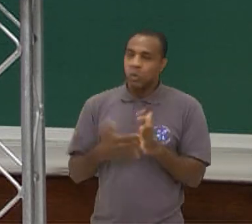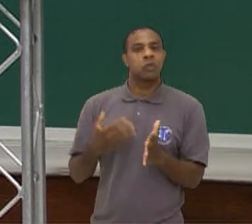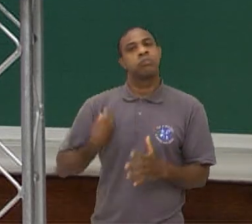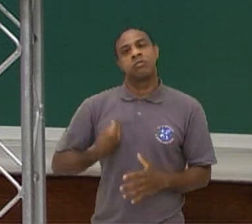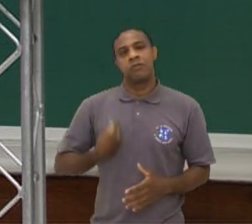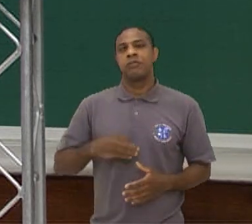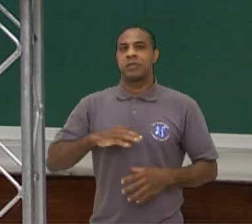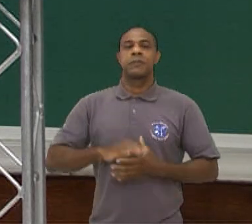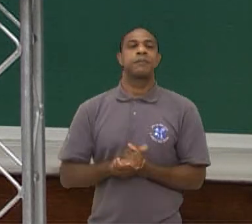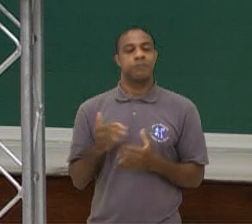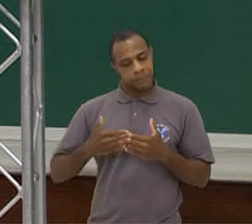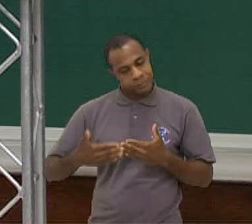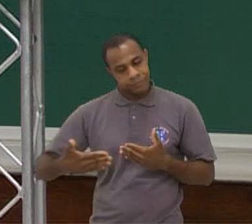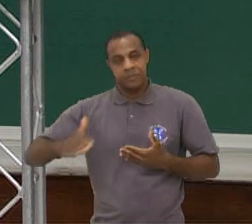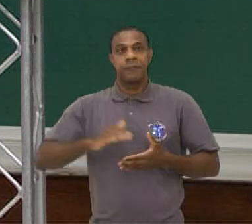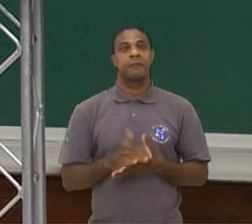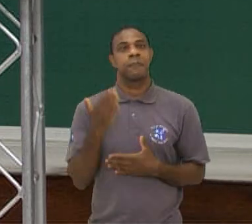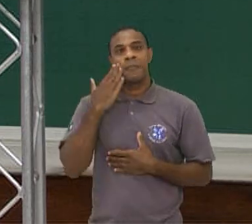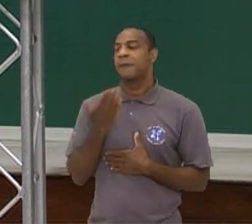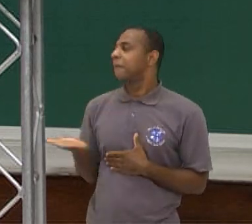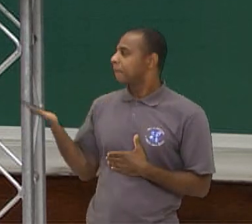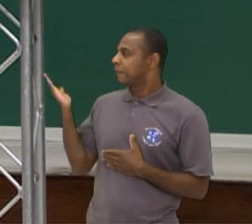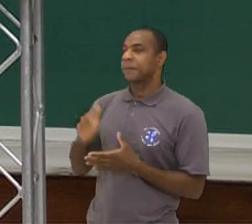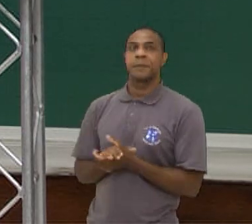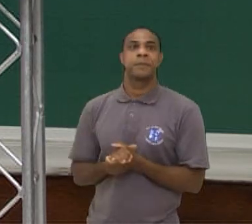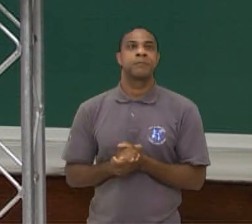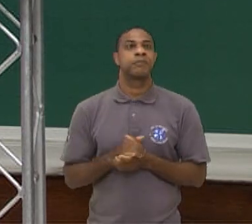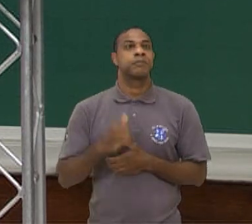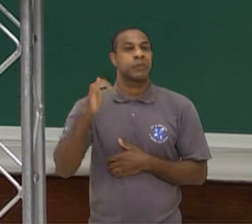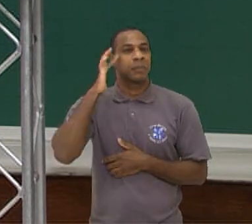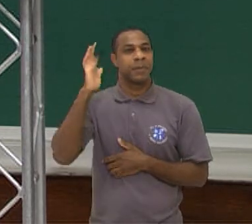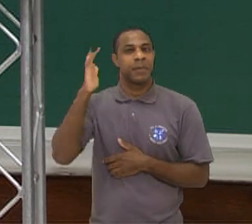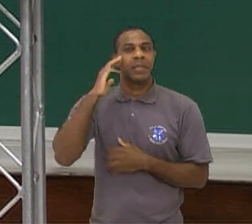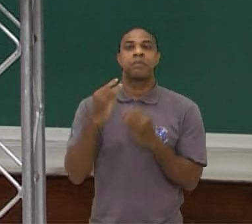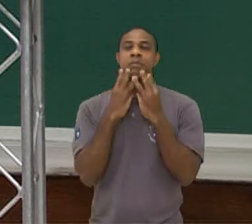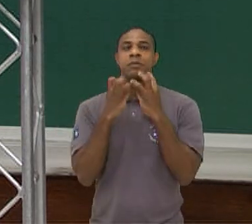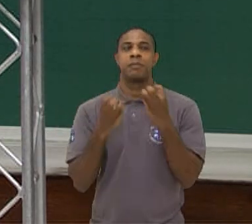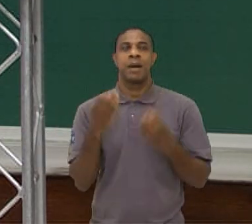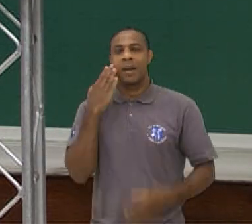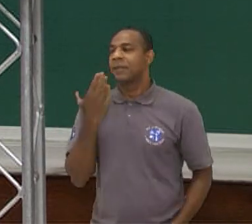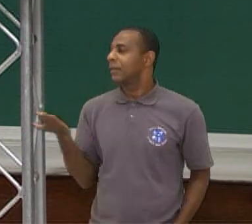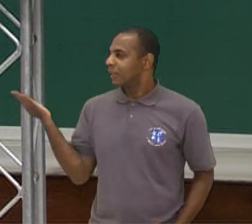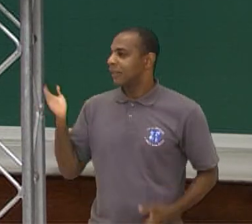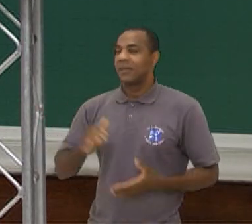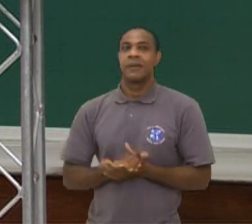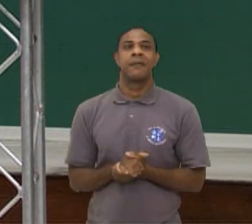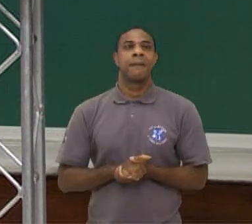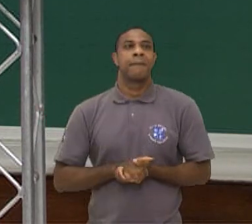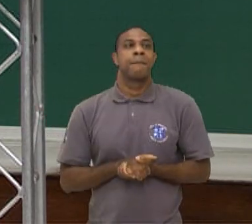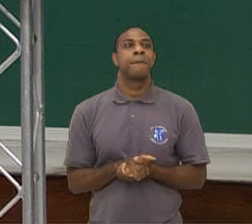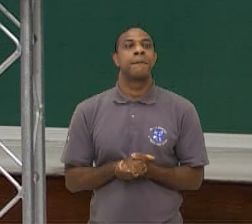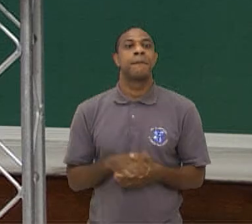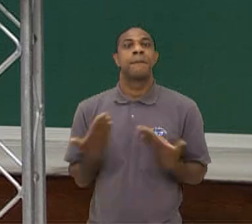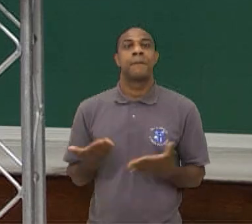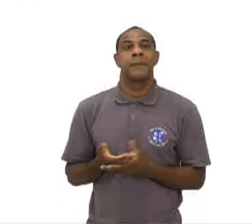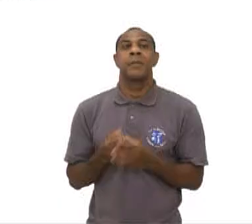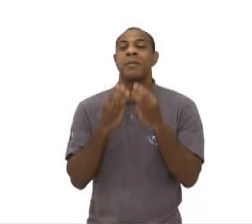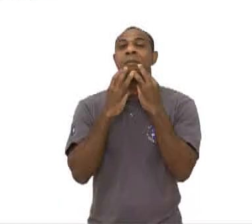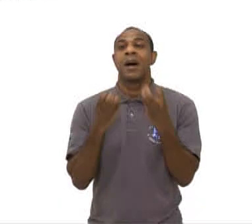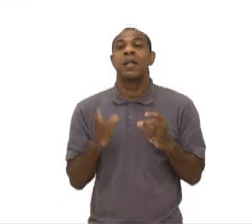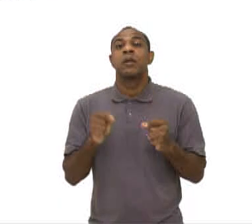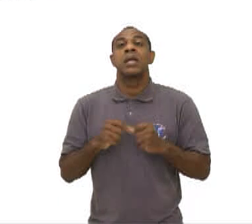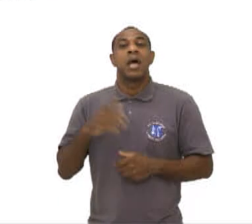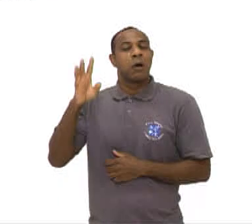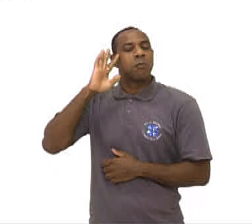sua vida. Tá? Então, aqui mais um pensamento, uma fotinho do Marx, para a gente já se despedir nessa última aula. Marx foi um